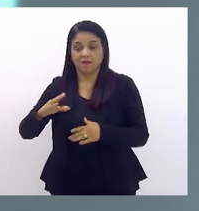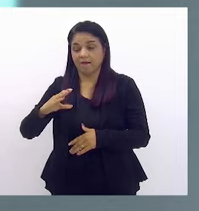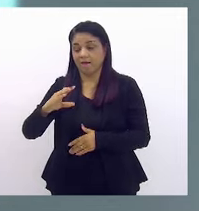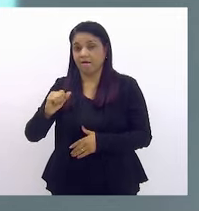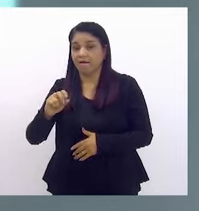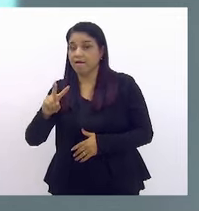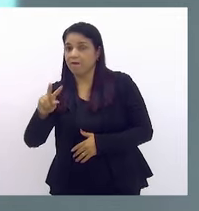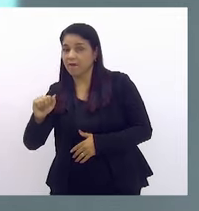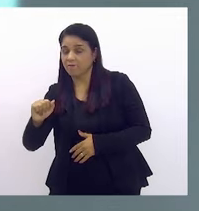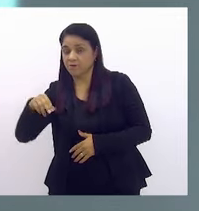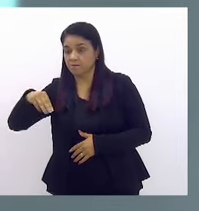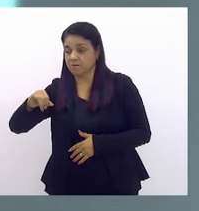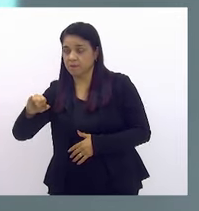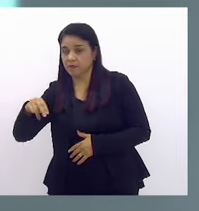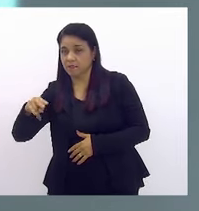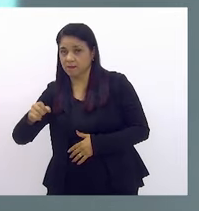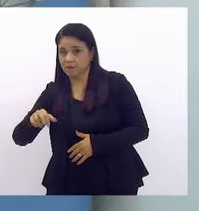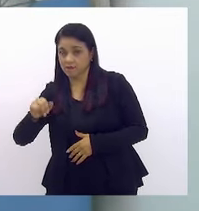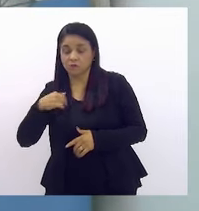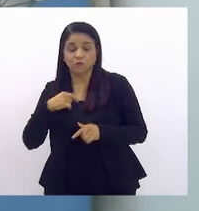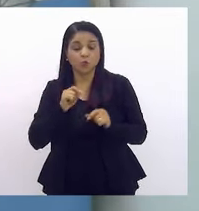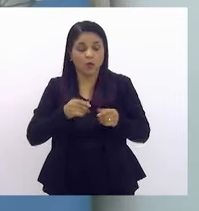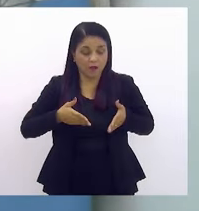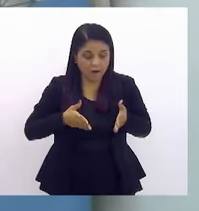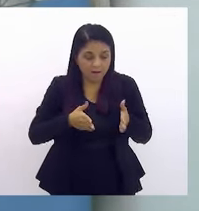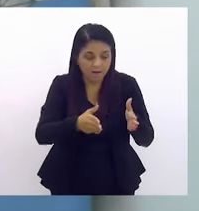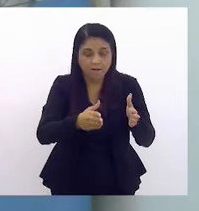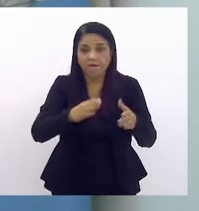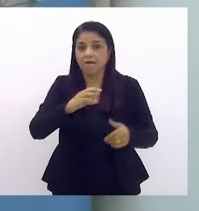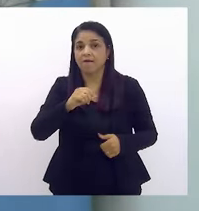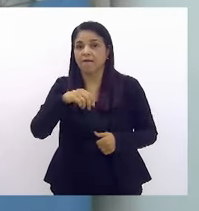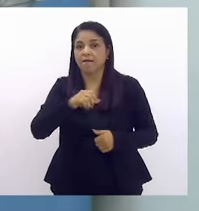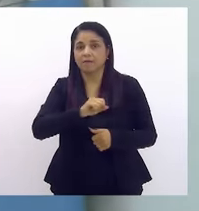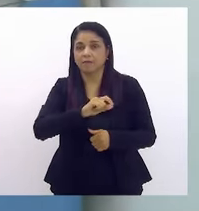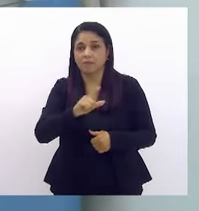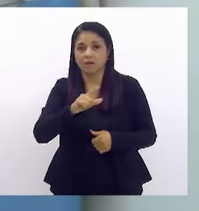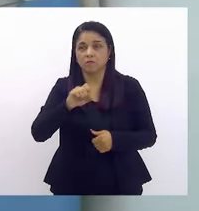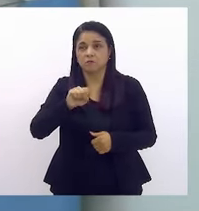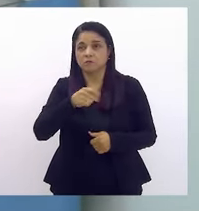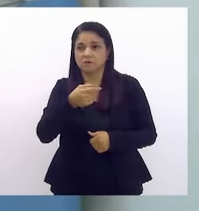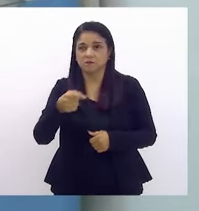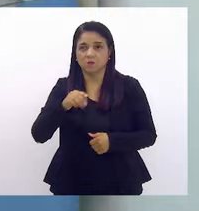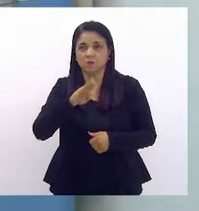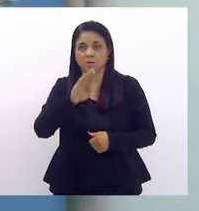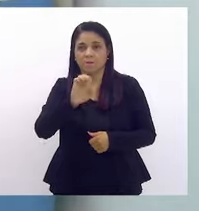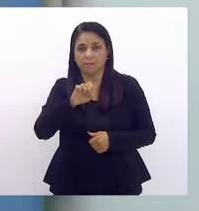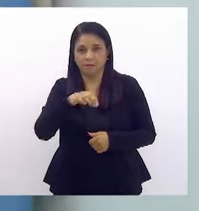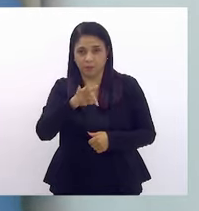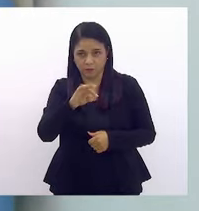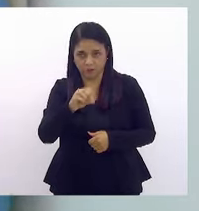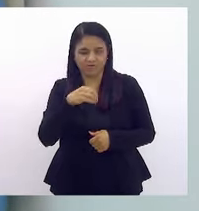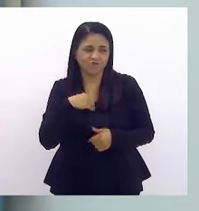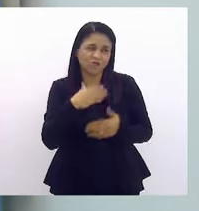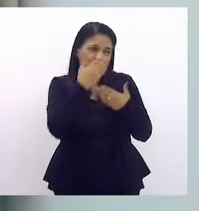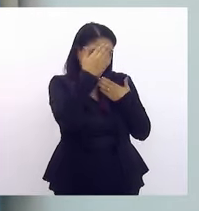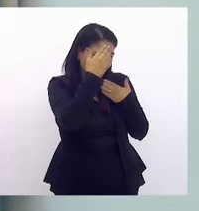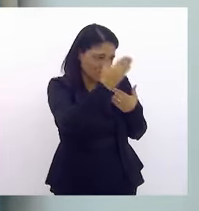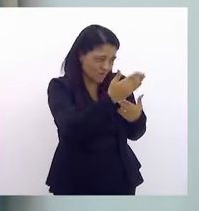é o canal de São Bento. Ah, você é um anjo. Já está ligado?